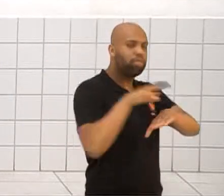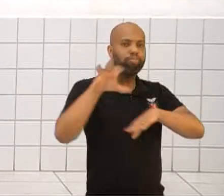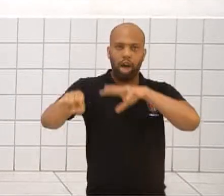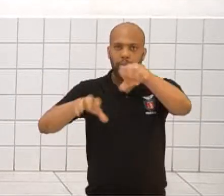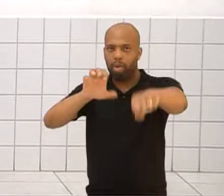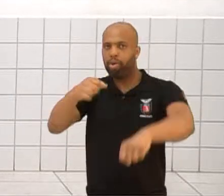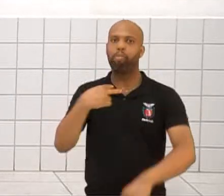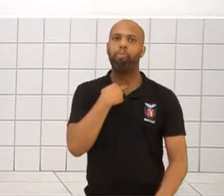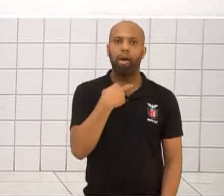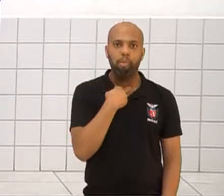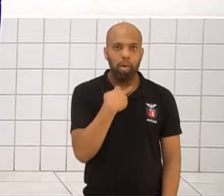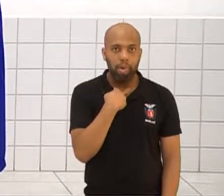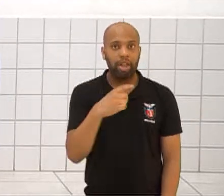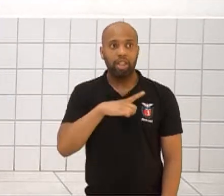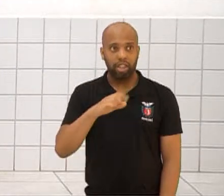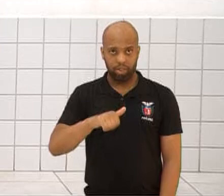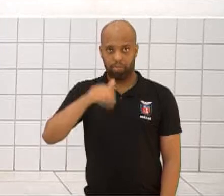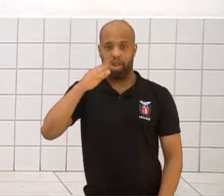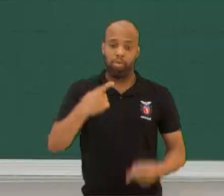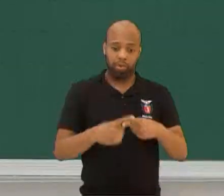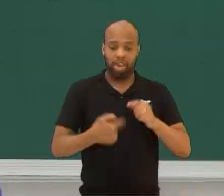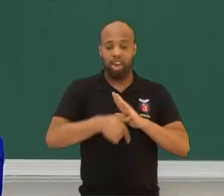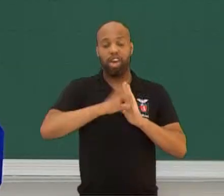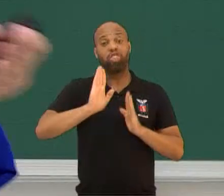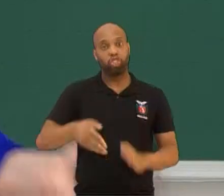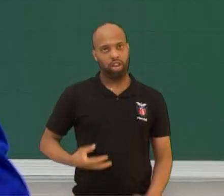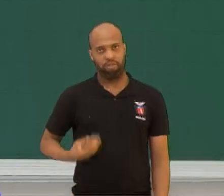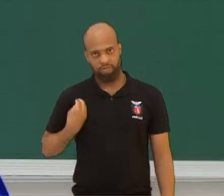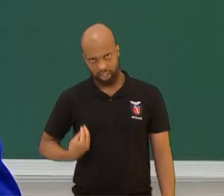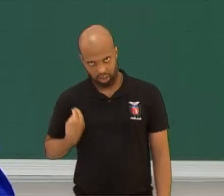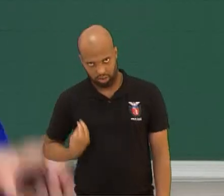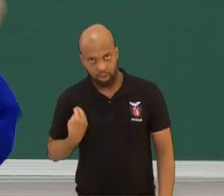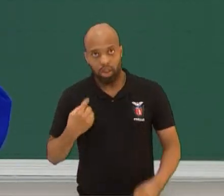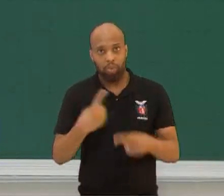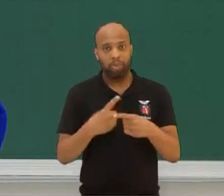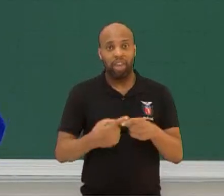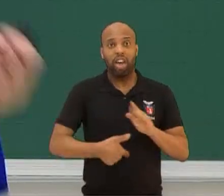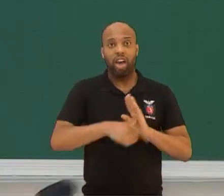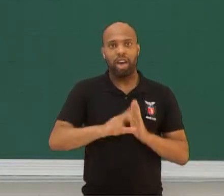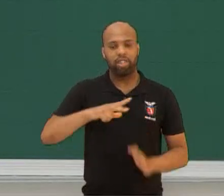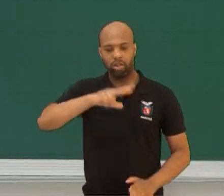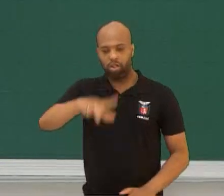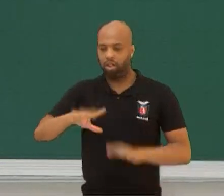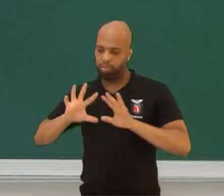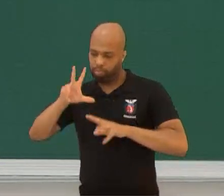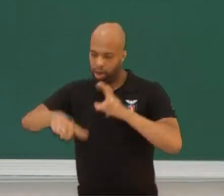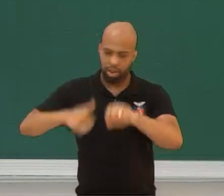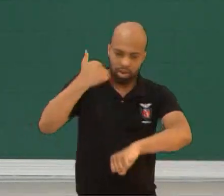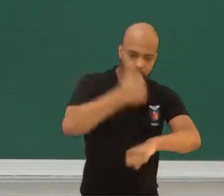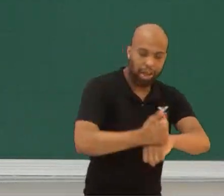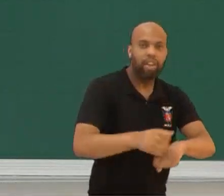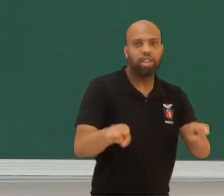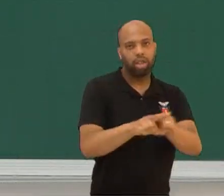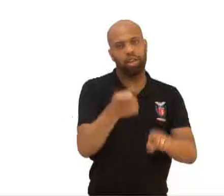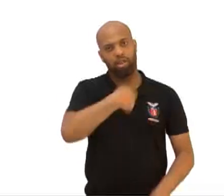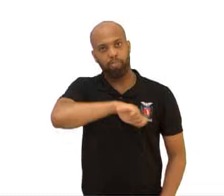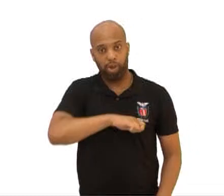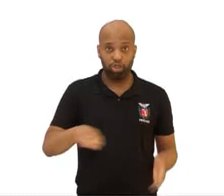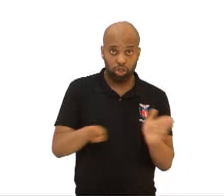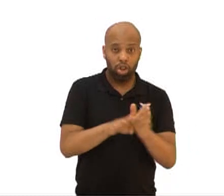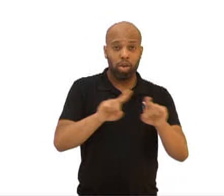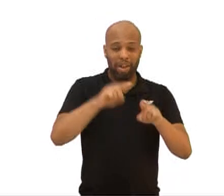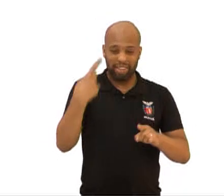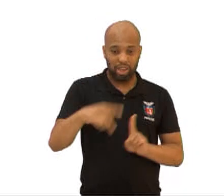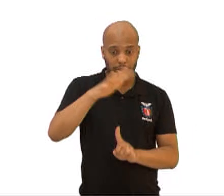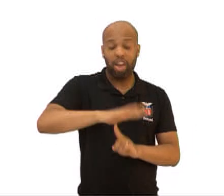maneira mais expressiva, porque ele já era ocupado antes da chegada do colonizador português e espanhol, ele tinha